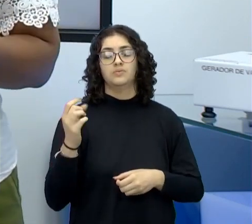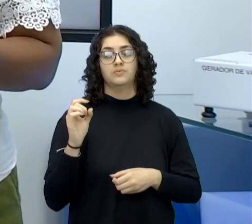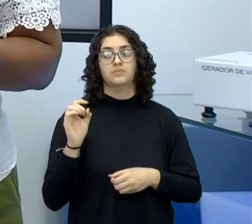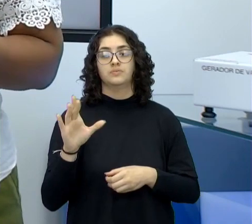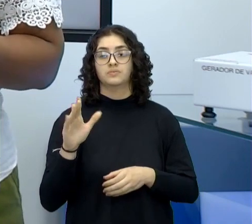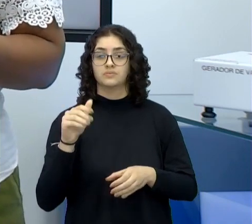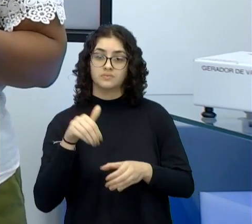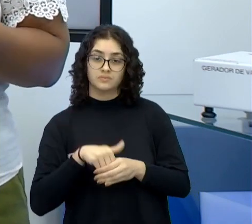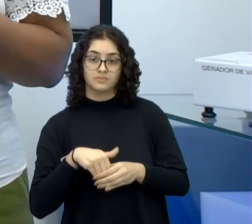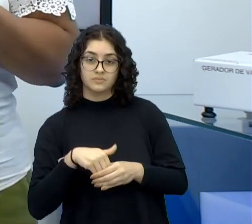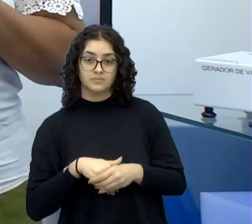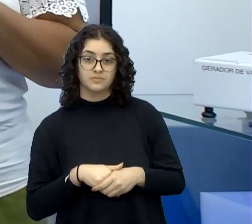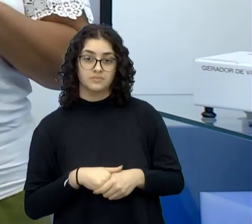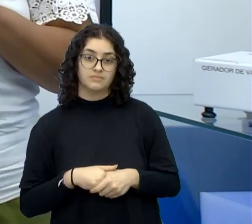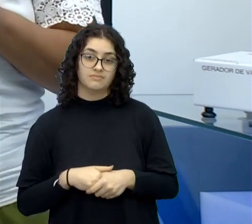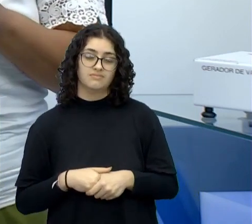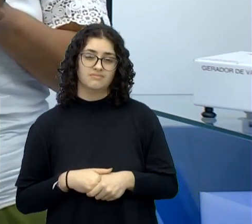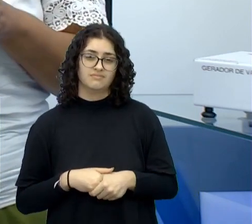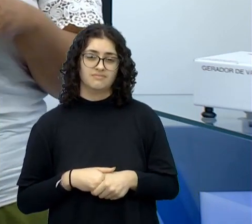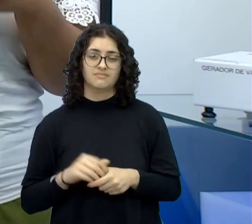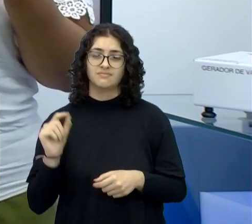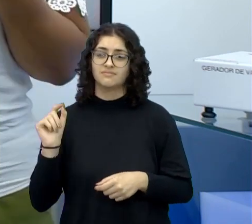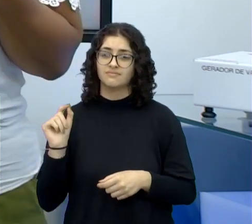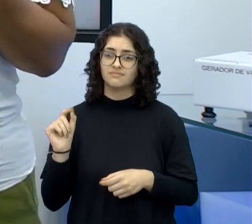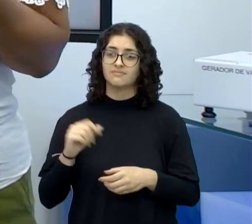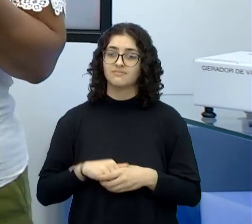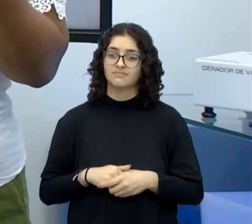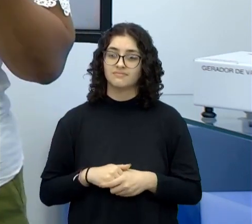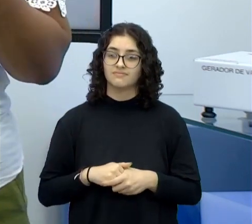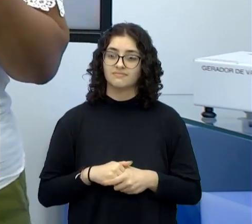meio do voto? Então presta atenção.